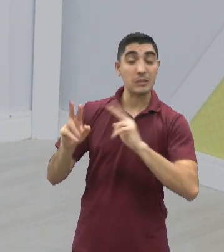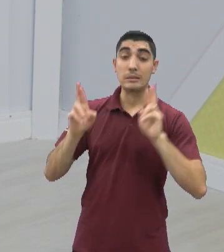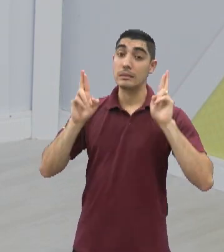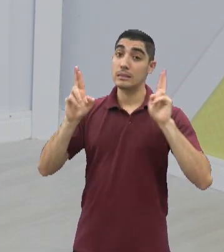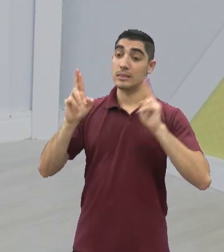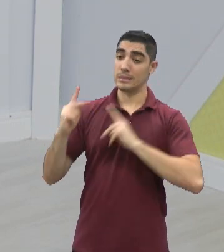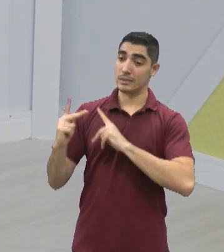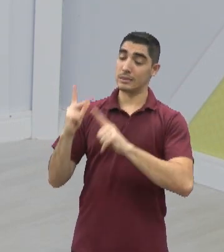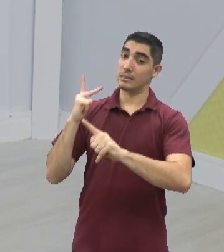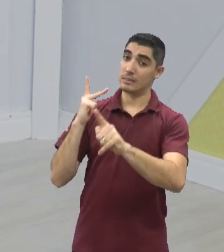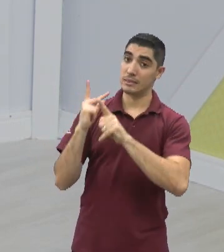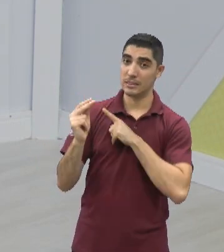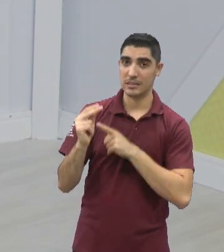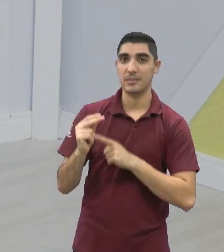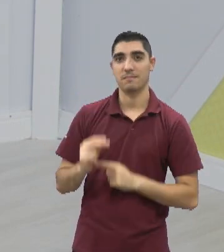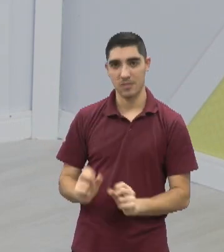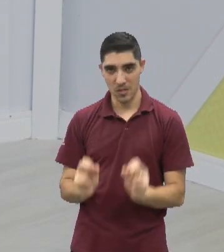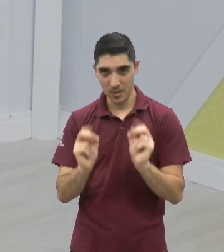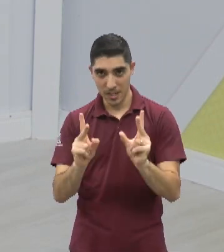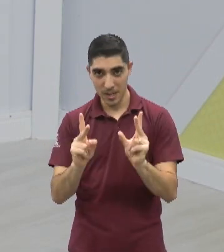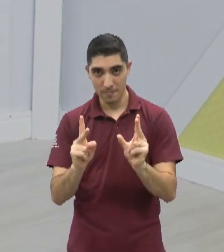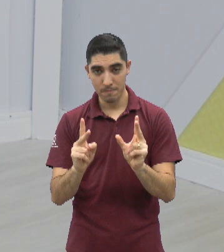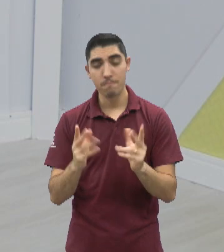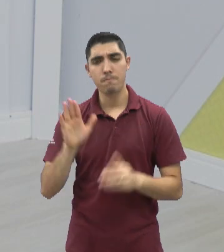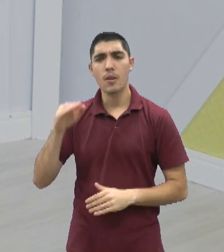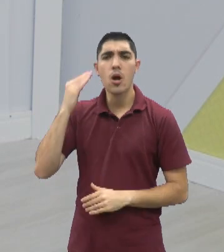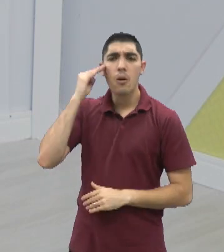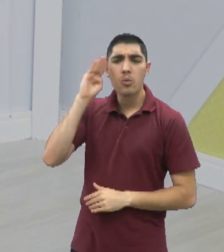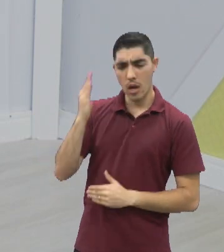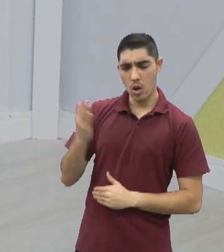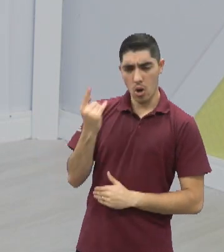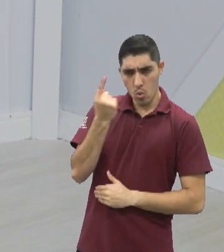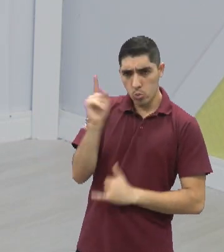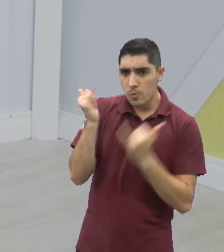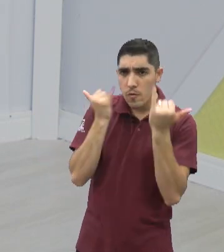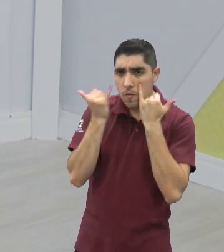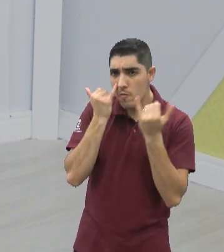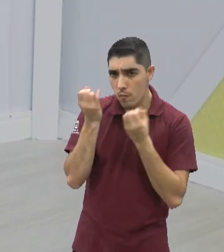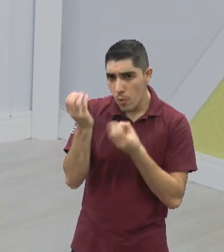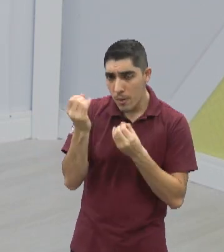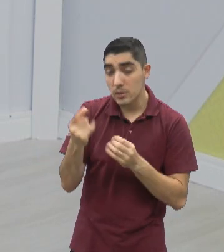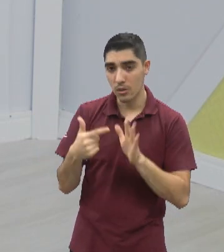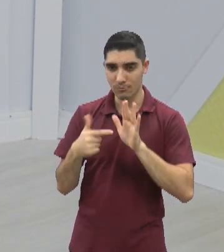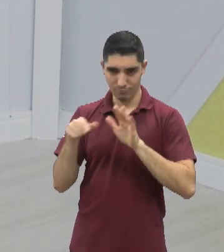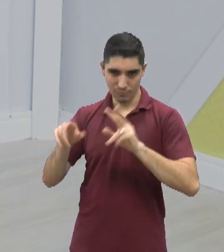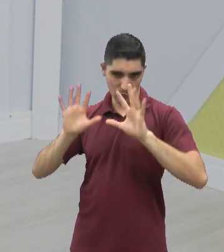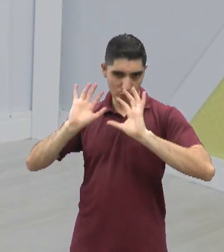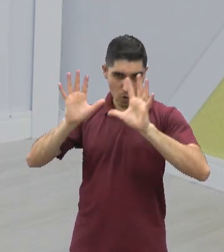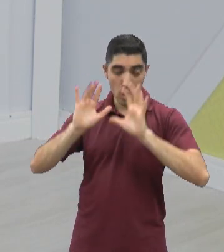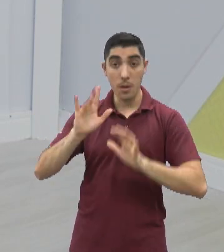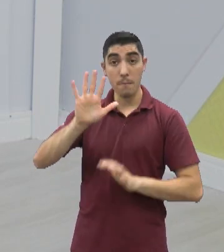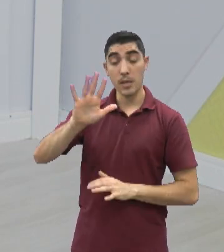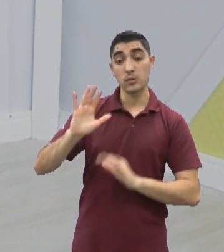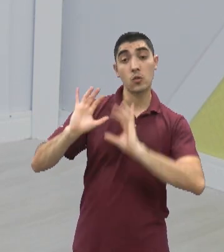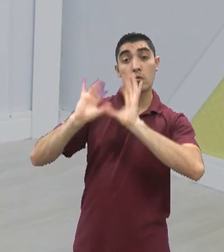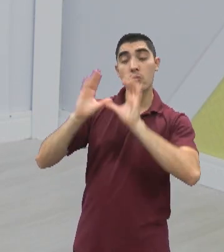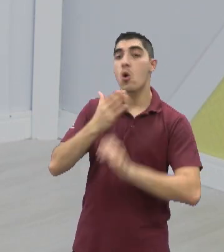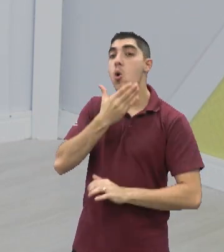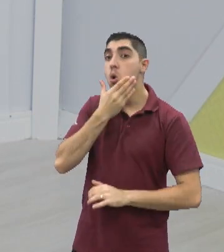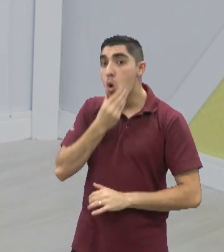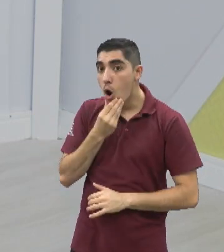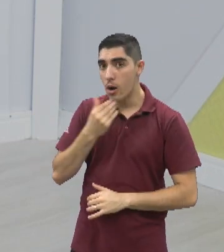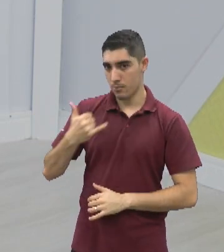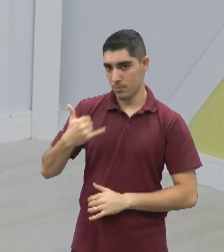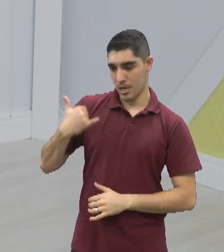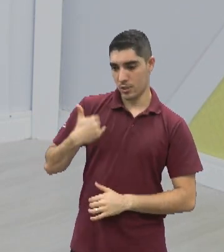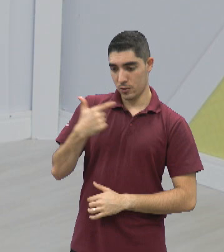direita a equipe do São José, tá certo? Brunão, pra gente fechar esse segundo bloco, ainda no assunto vôlei, o time sub-21 masculino do São José,